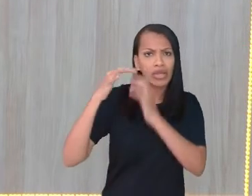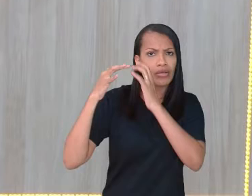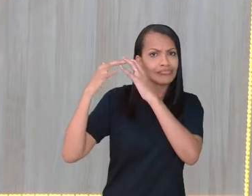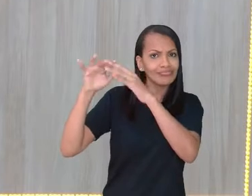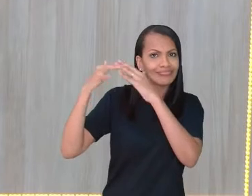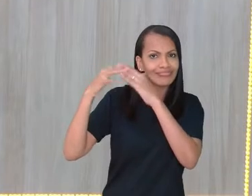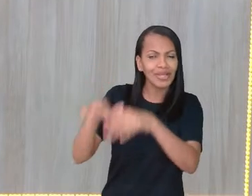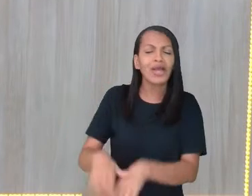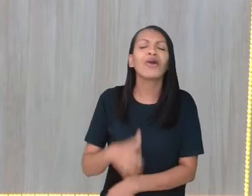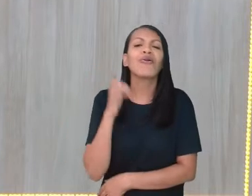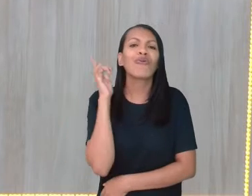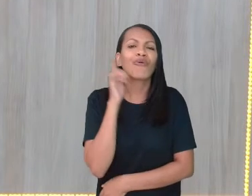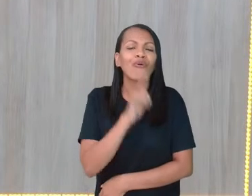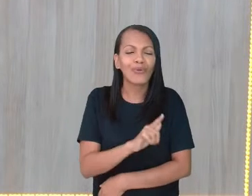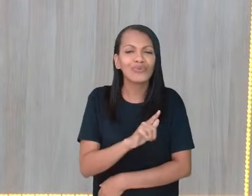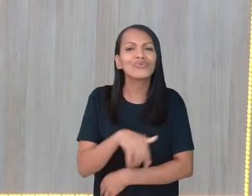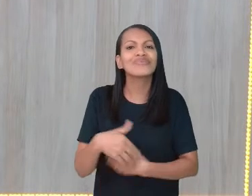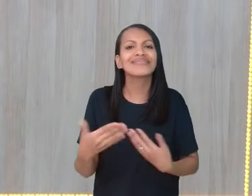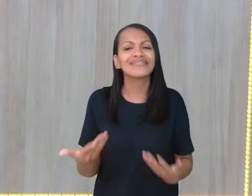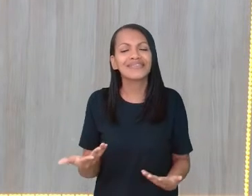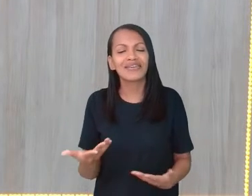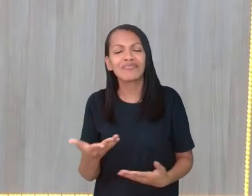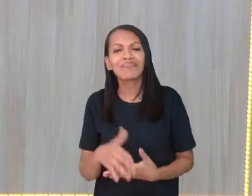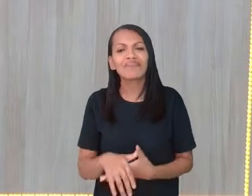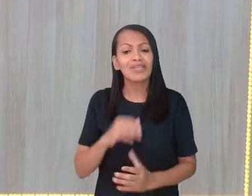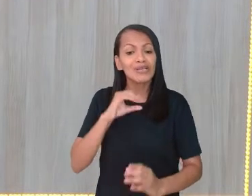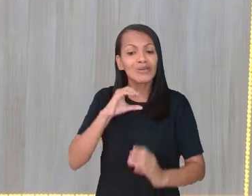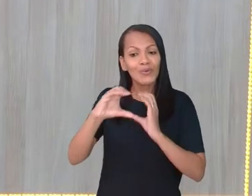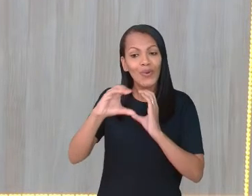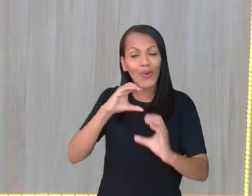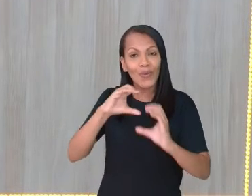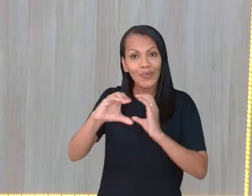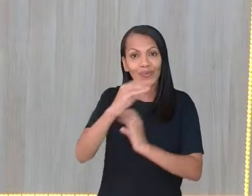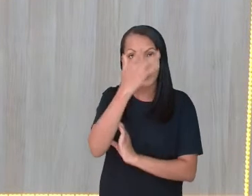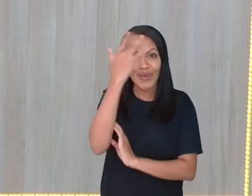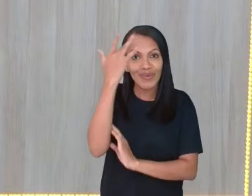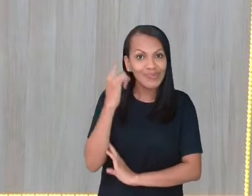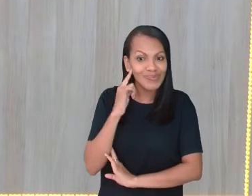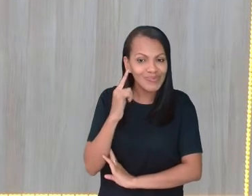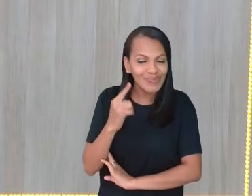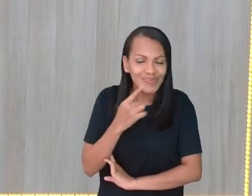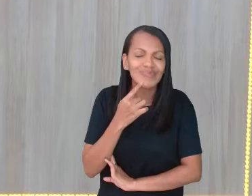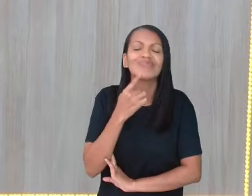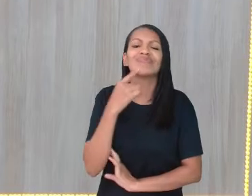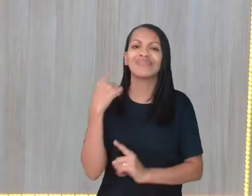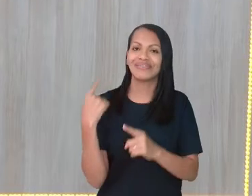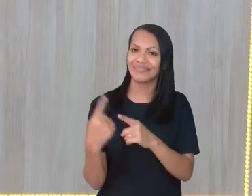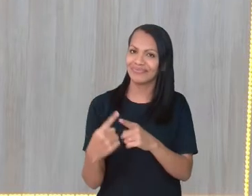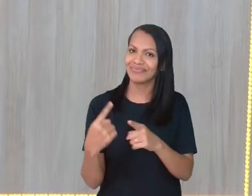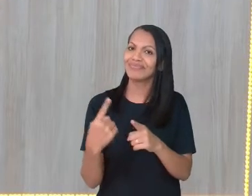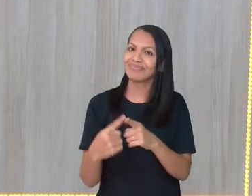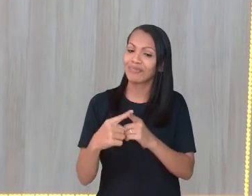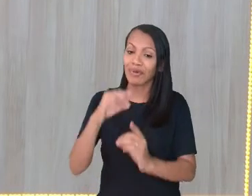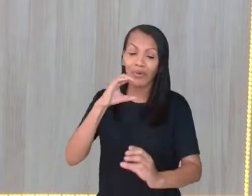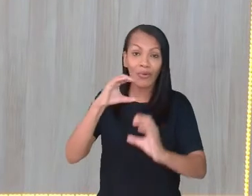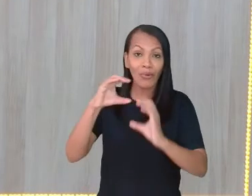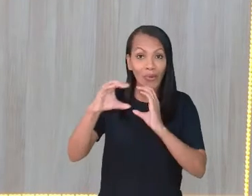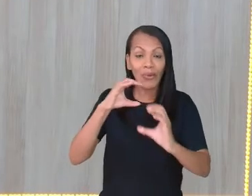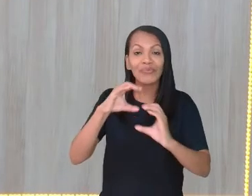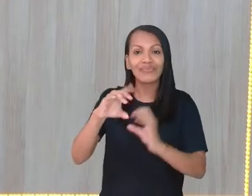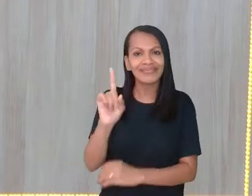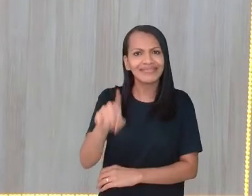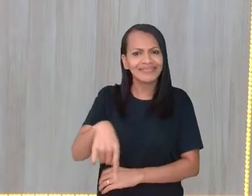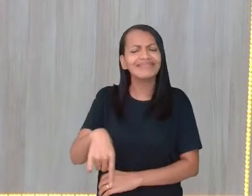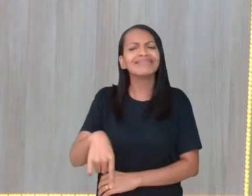gente consiga se comunicar com essas pessoas, né? Porque é uma forma de comunicação